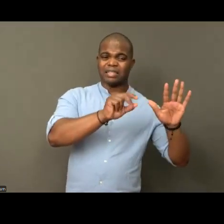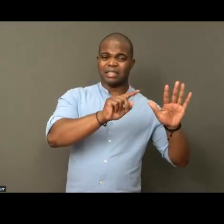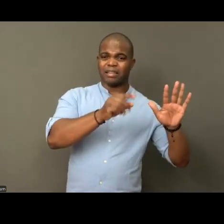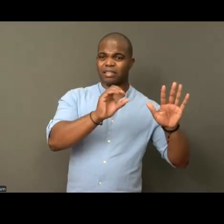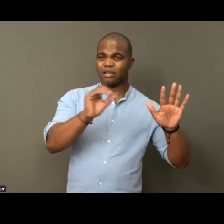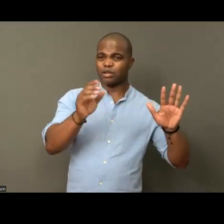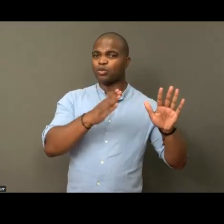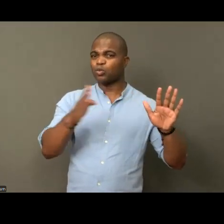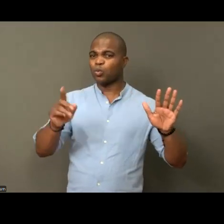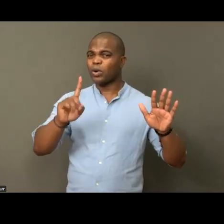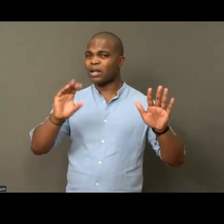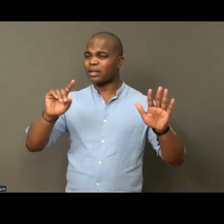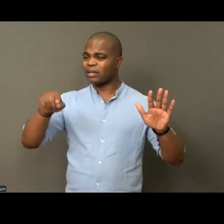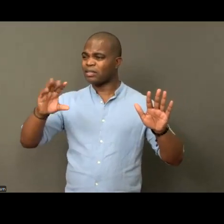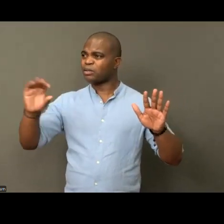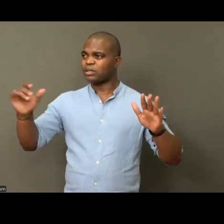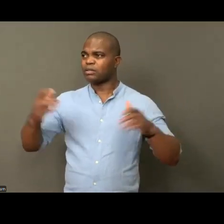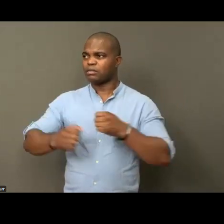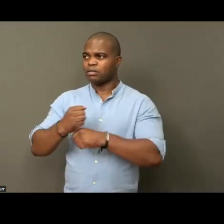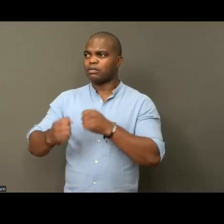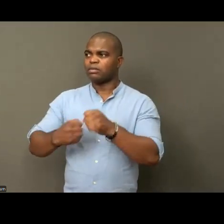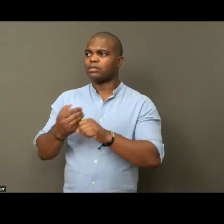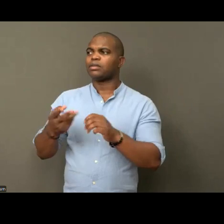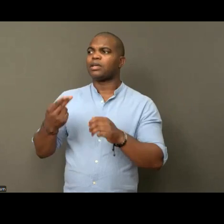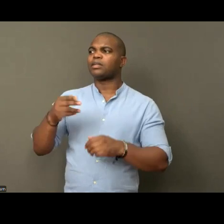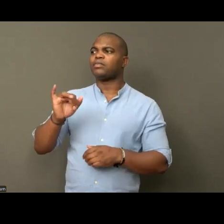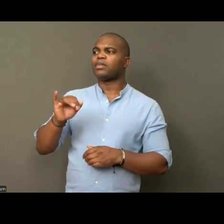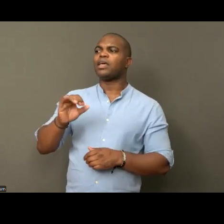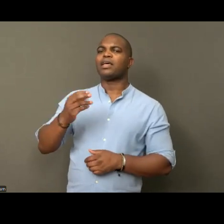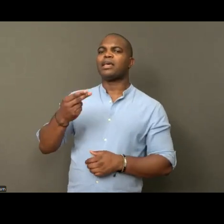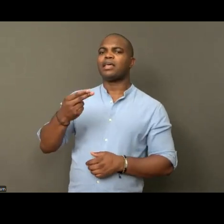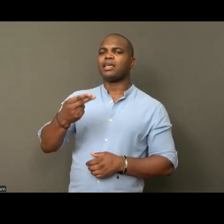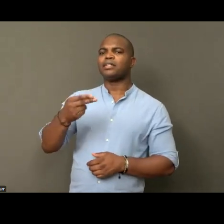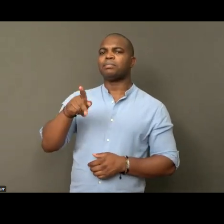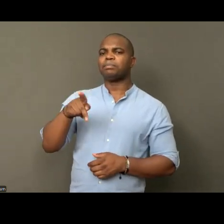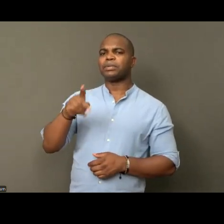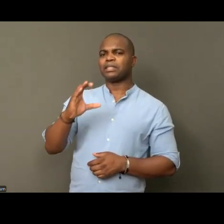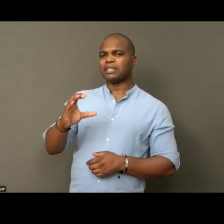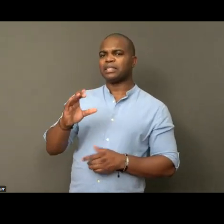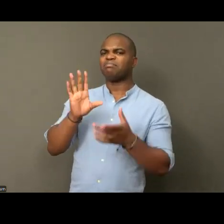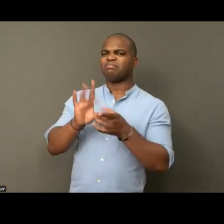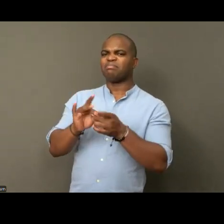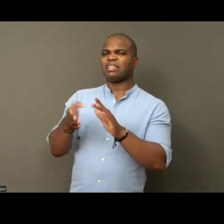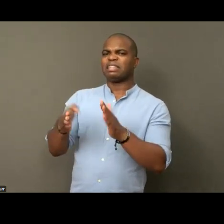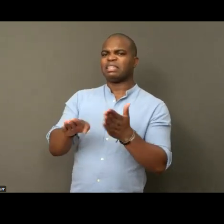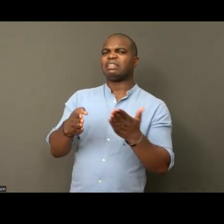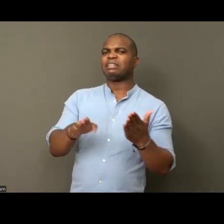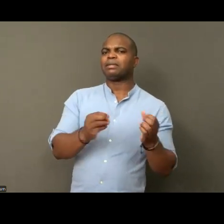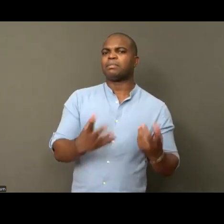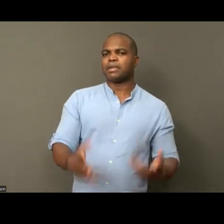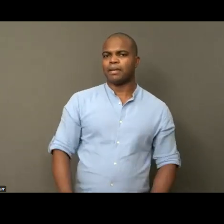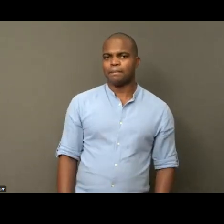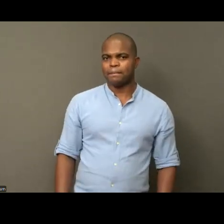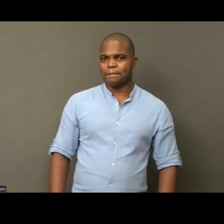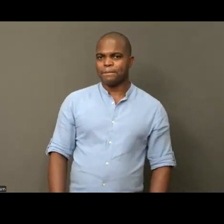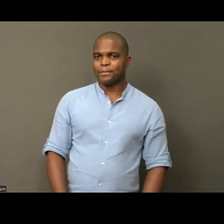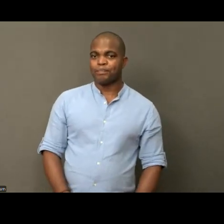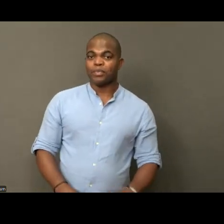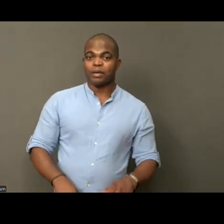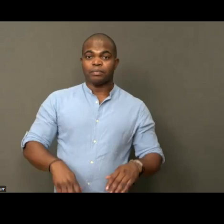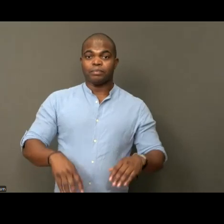C. Mais de 5,8 milhões e 1,5 milhões de pessoas